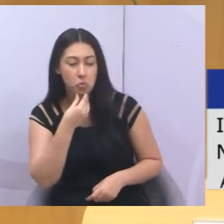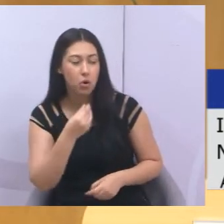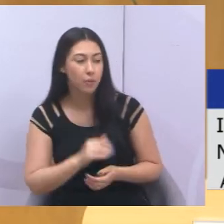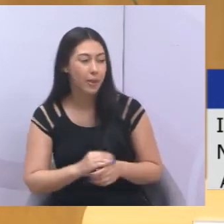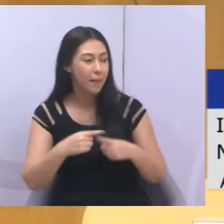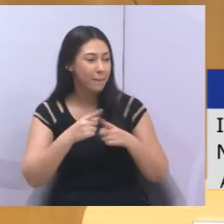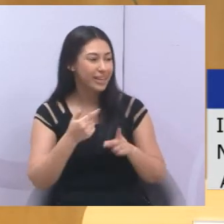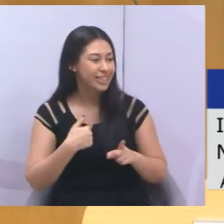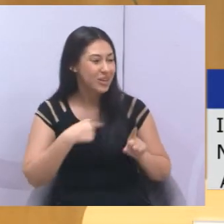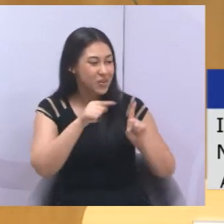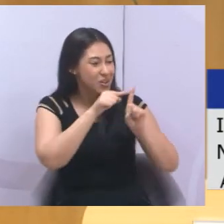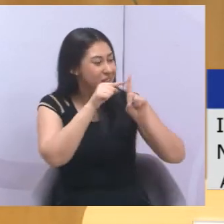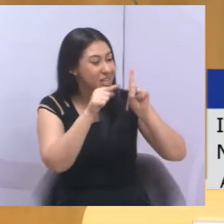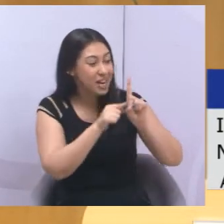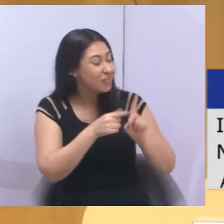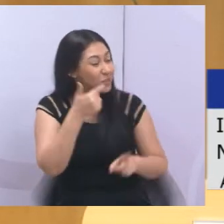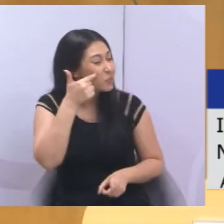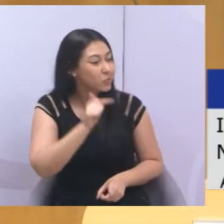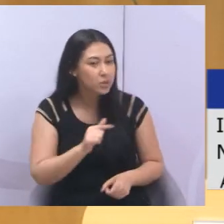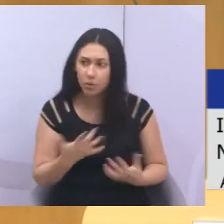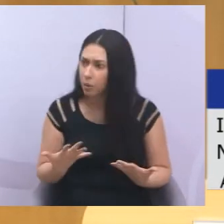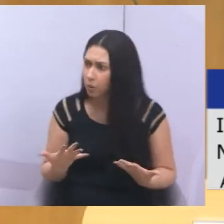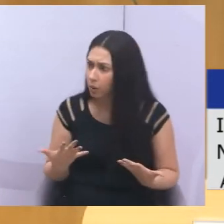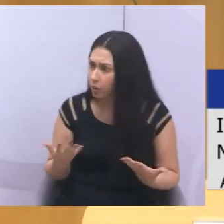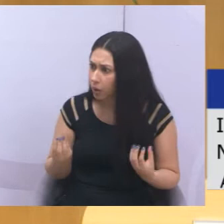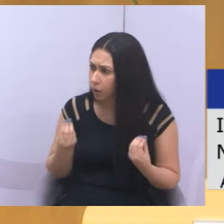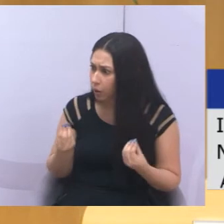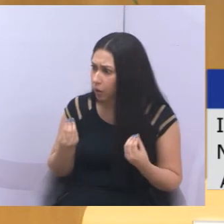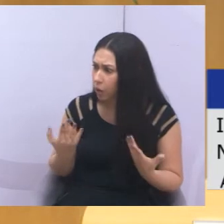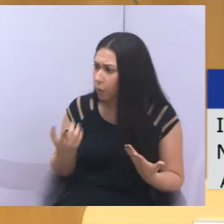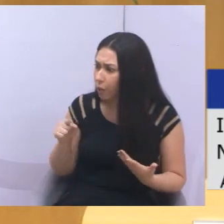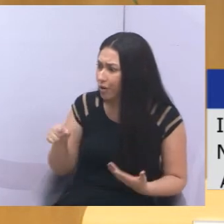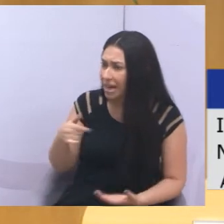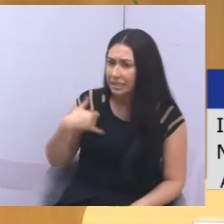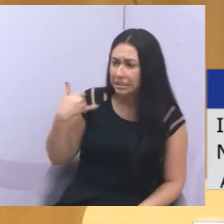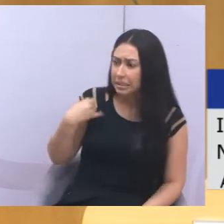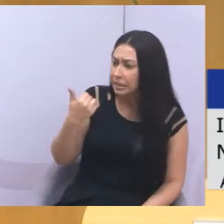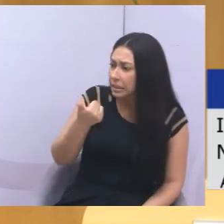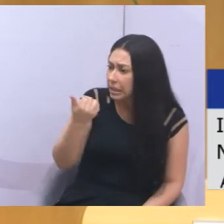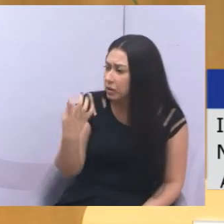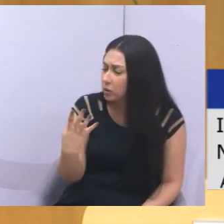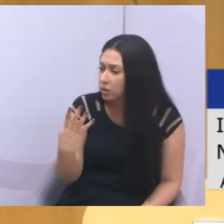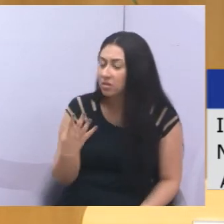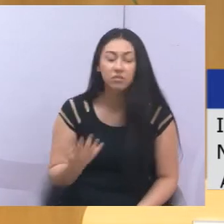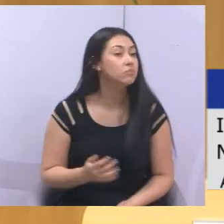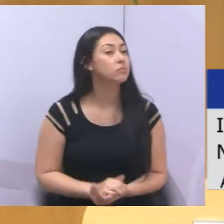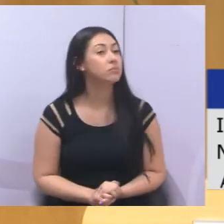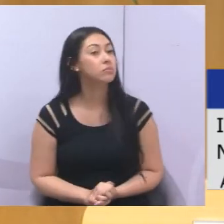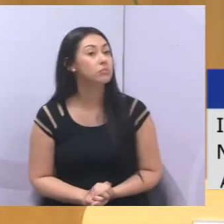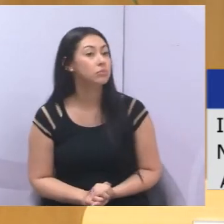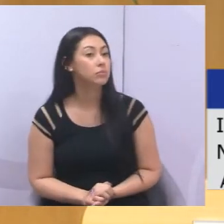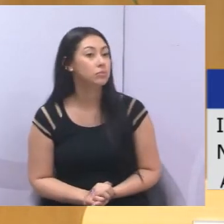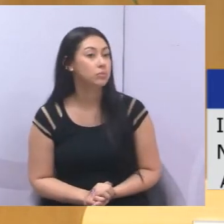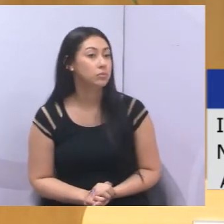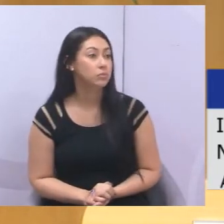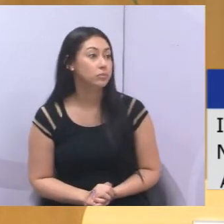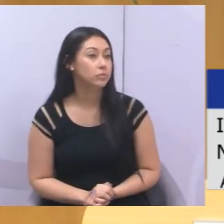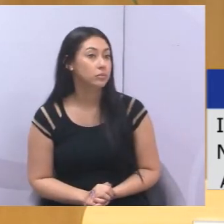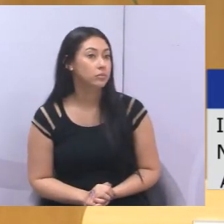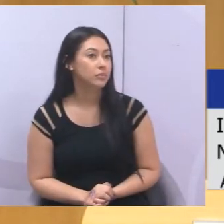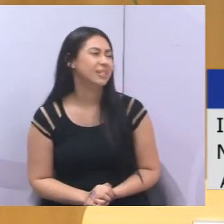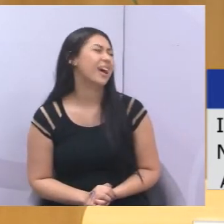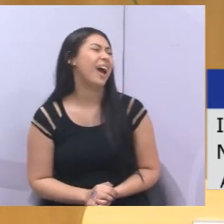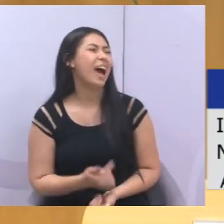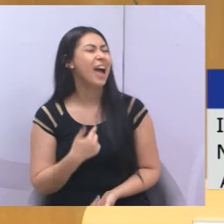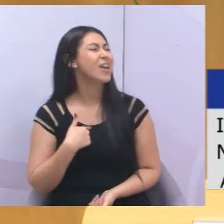consigo engravidar. Daí eu falei assim, o quê? Você tem 14 anos, menina. Daí ela virou e falou para mim assim, não,